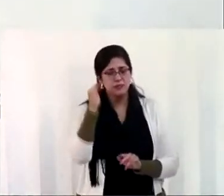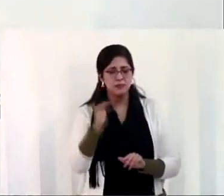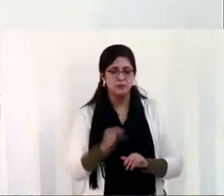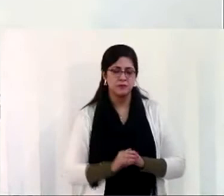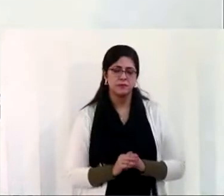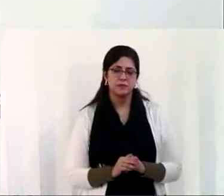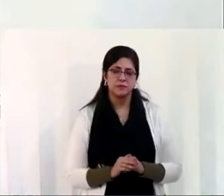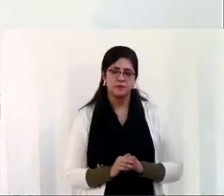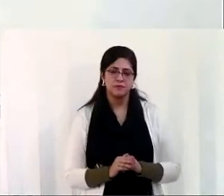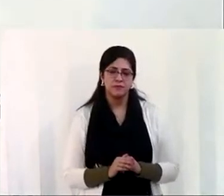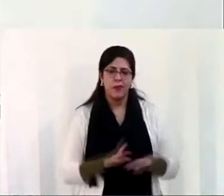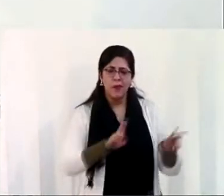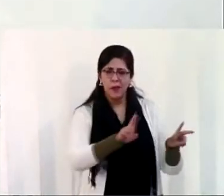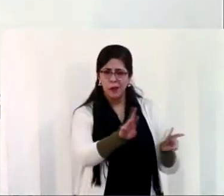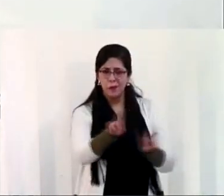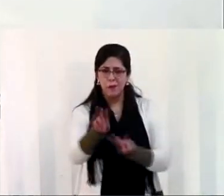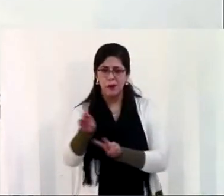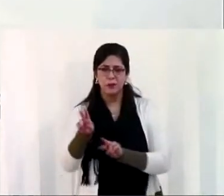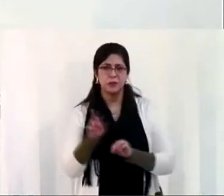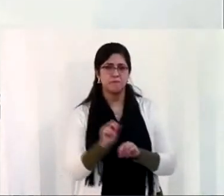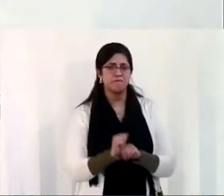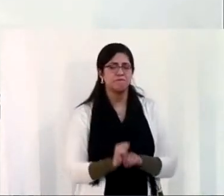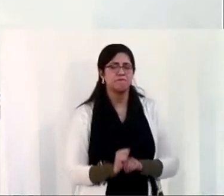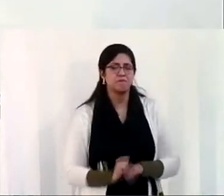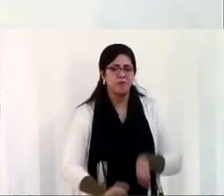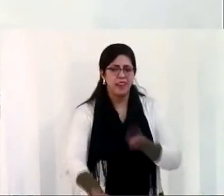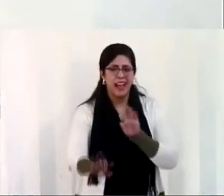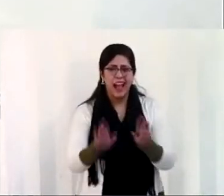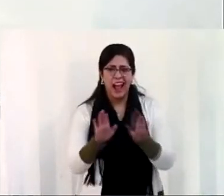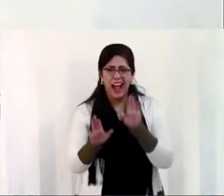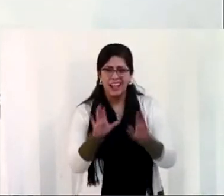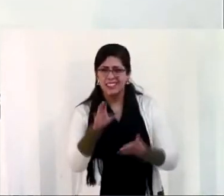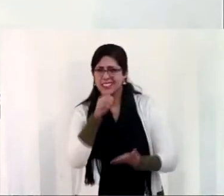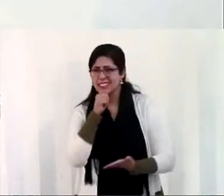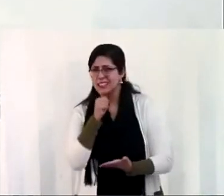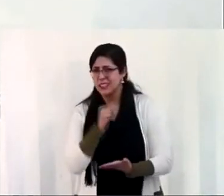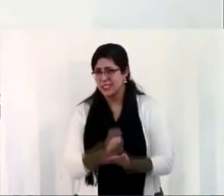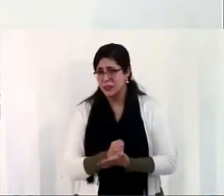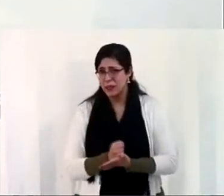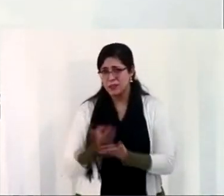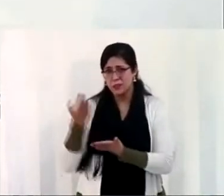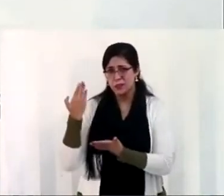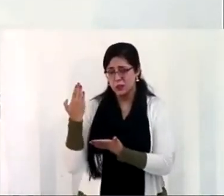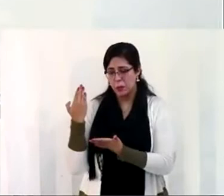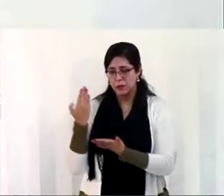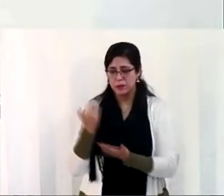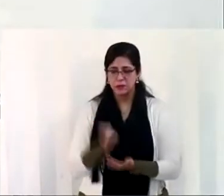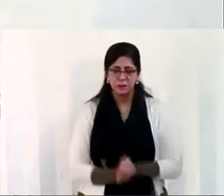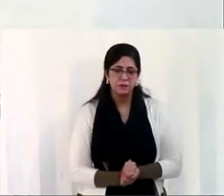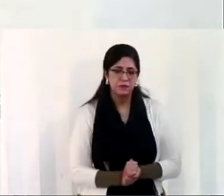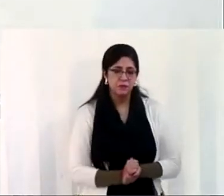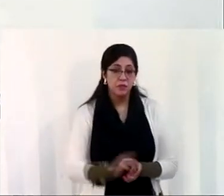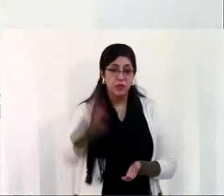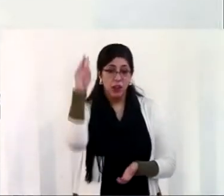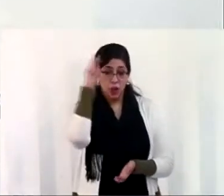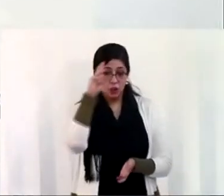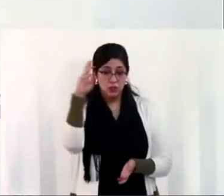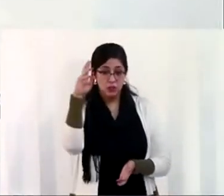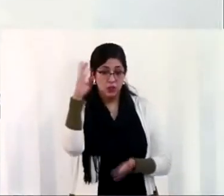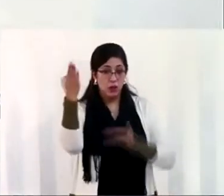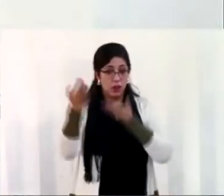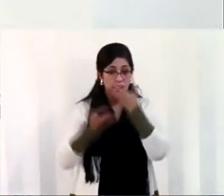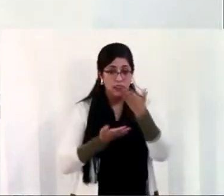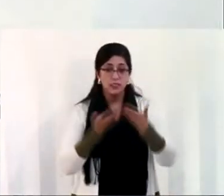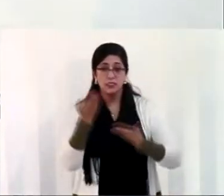Irmãos, muitas vezes, no Antigo Testamento principalmente, o Senhor Deus se relaciona muito com o seu povo a